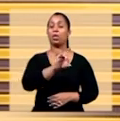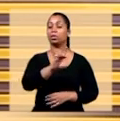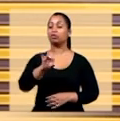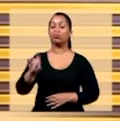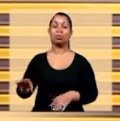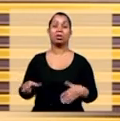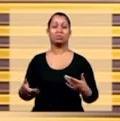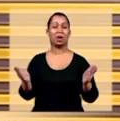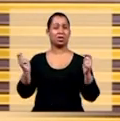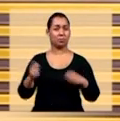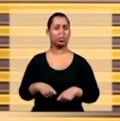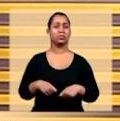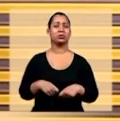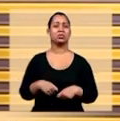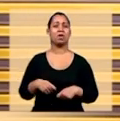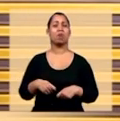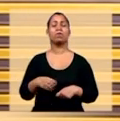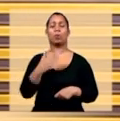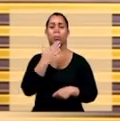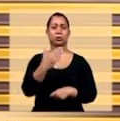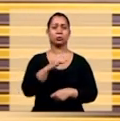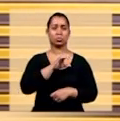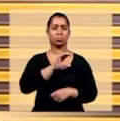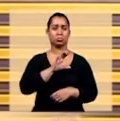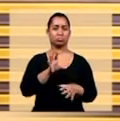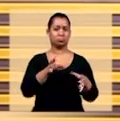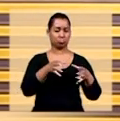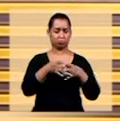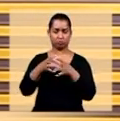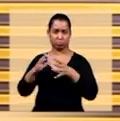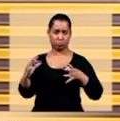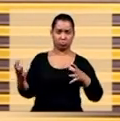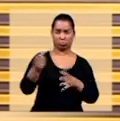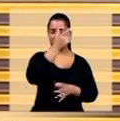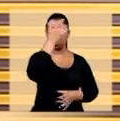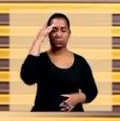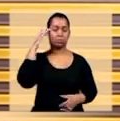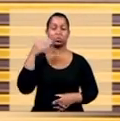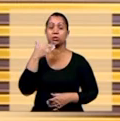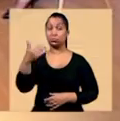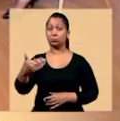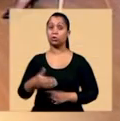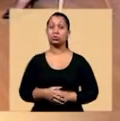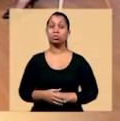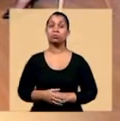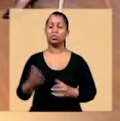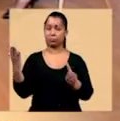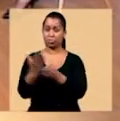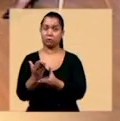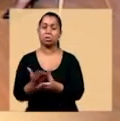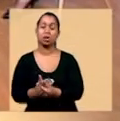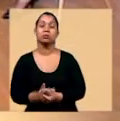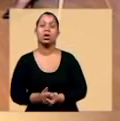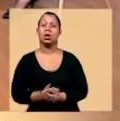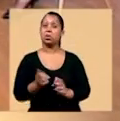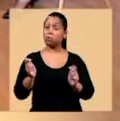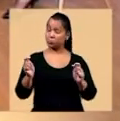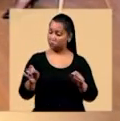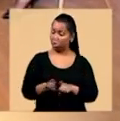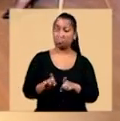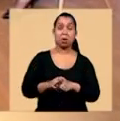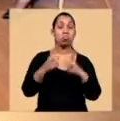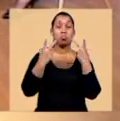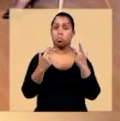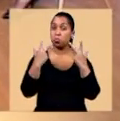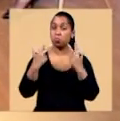aqui de ações individuais, mas é possível propor ações coletivas em caso de assédio moral? Sim, isso é muito comum,